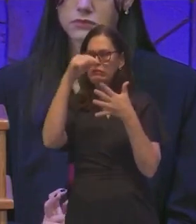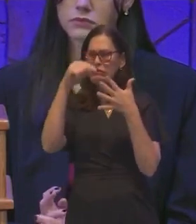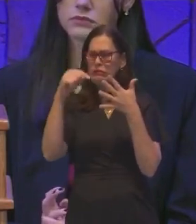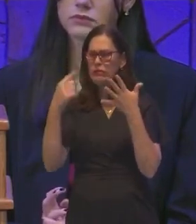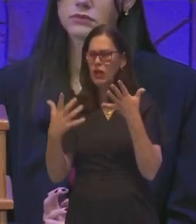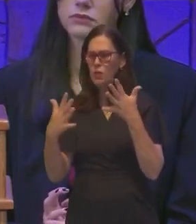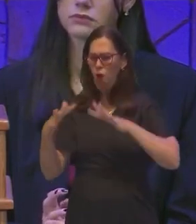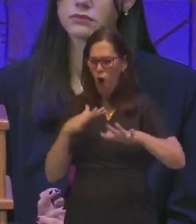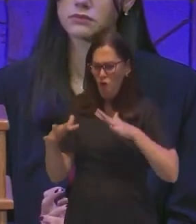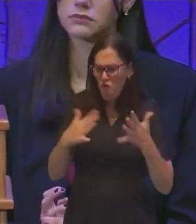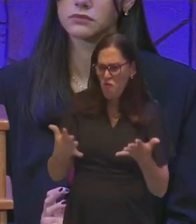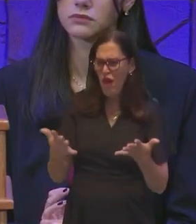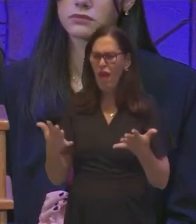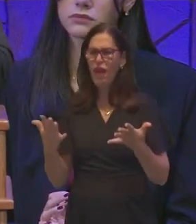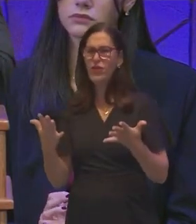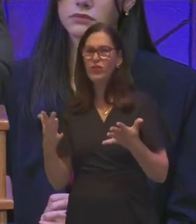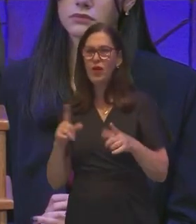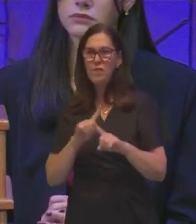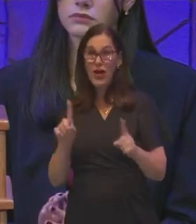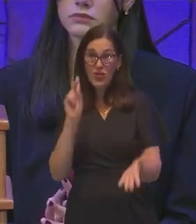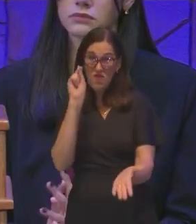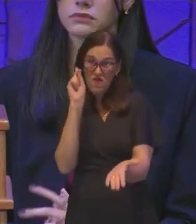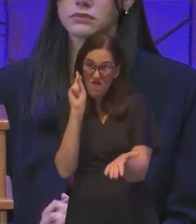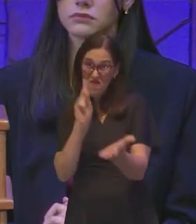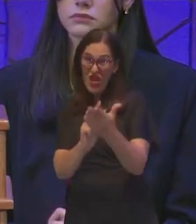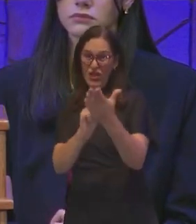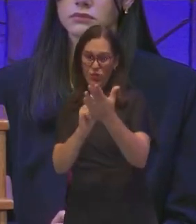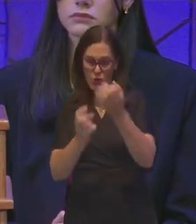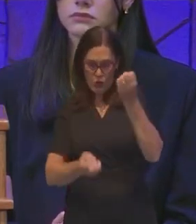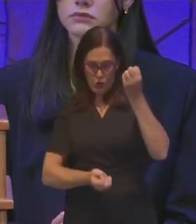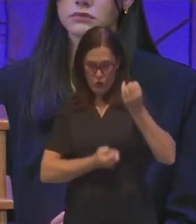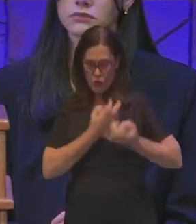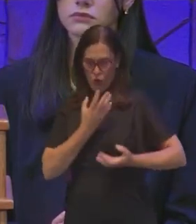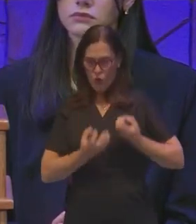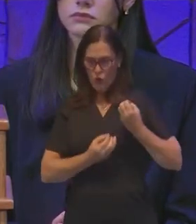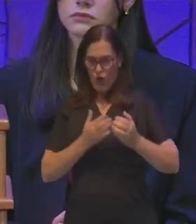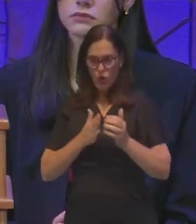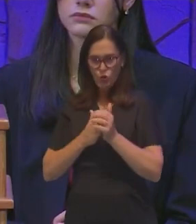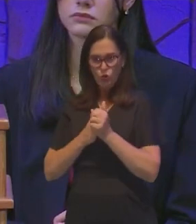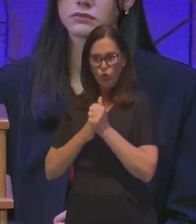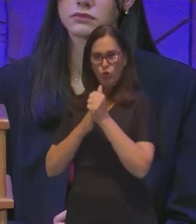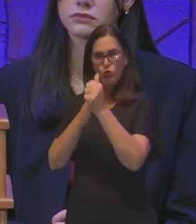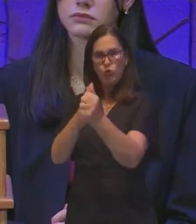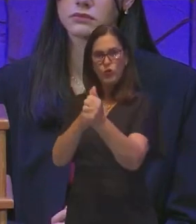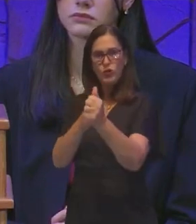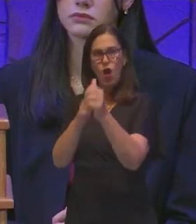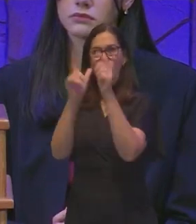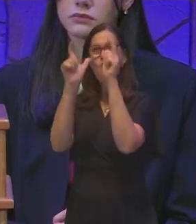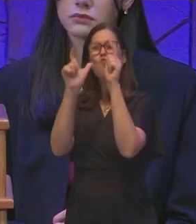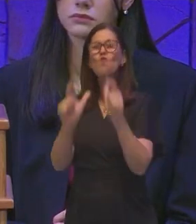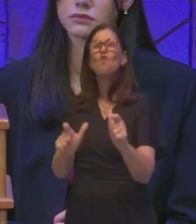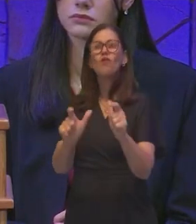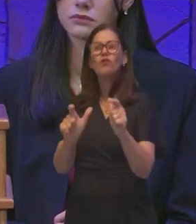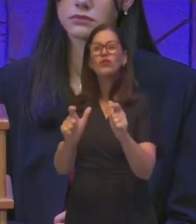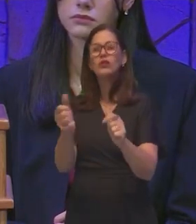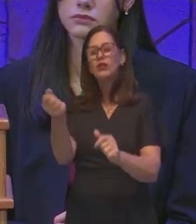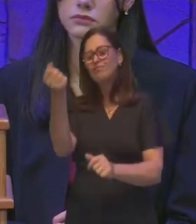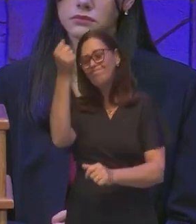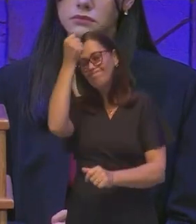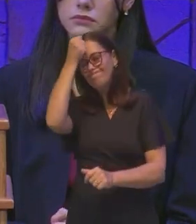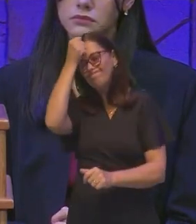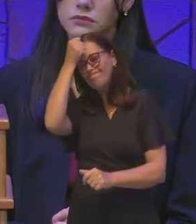em movimentos, mas o verdadeiro avivamento nos conduz a um lugar de